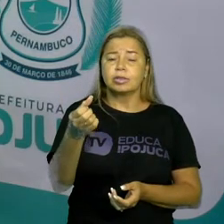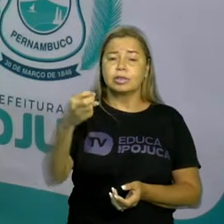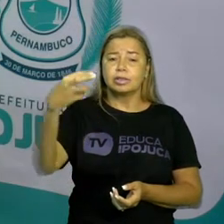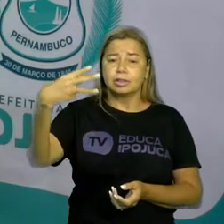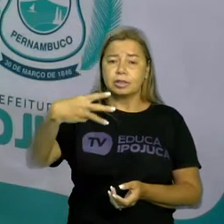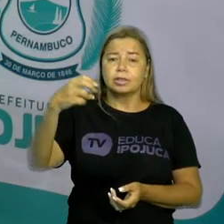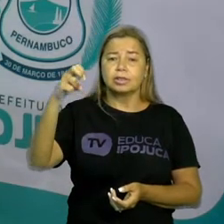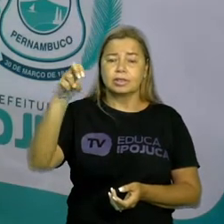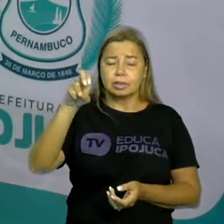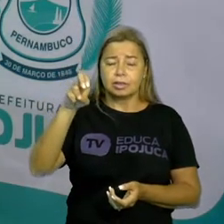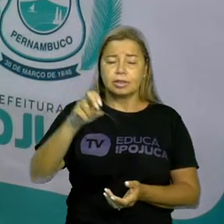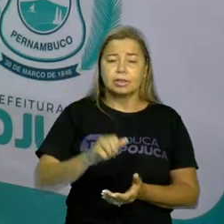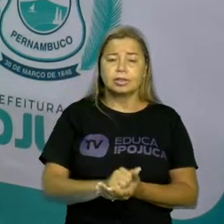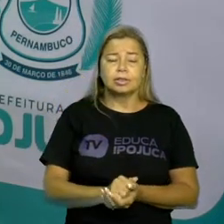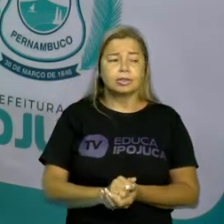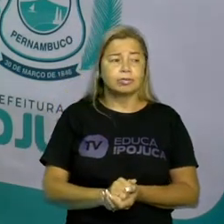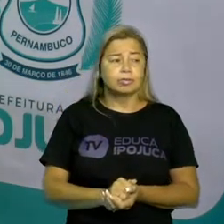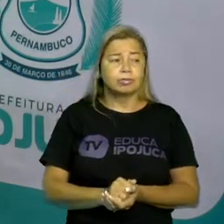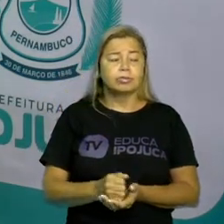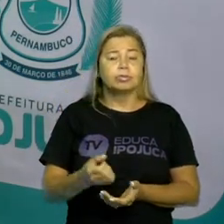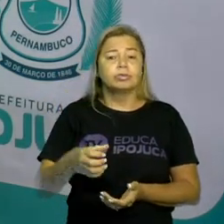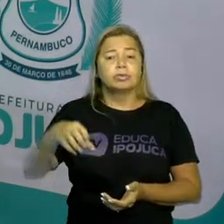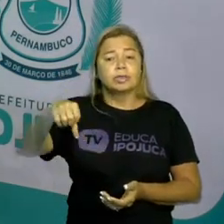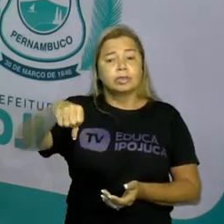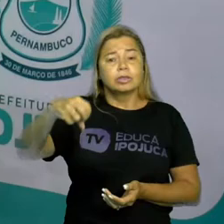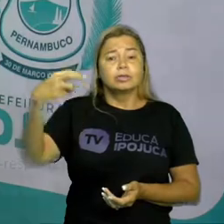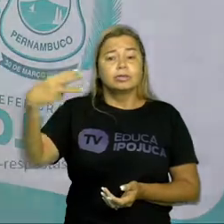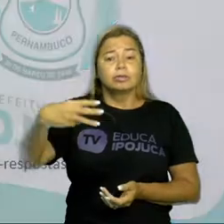635. 932 menos